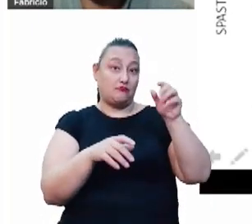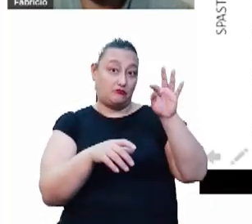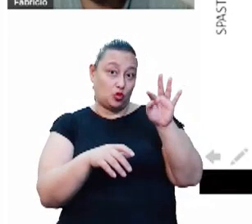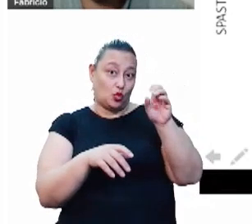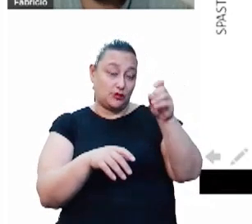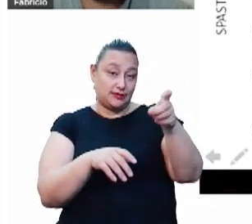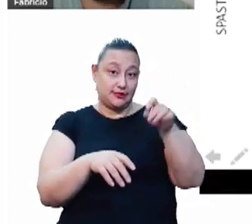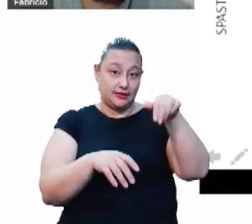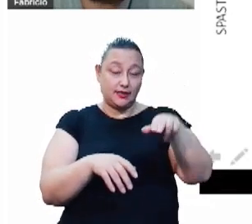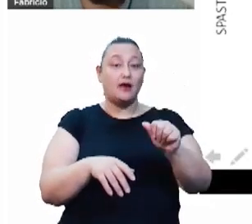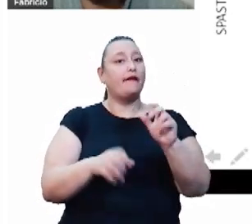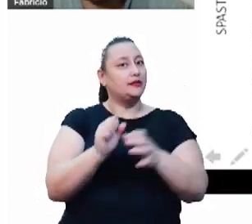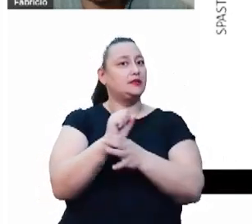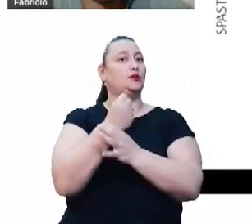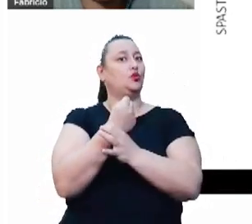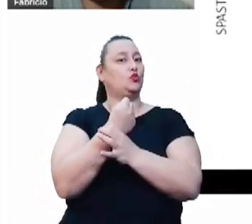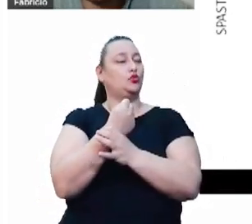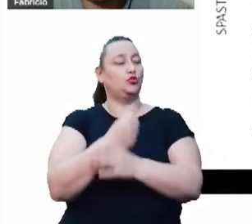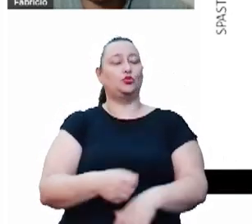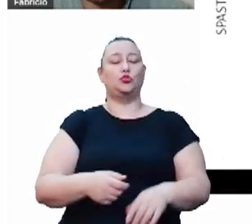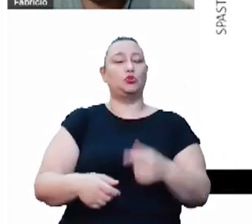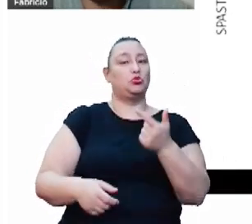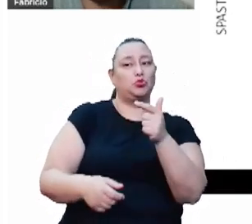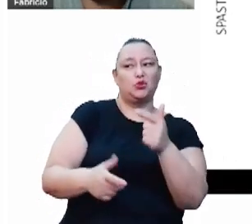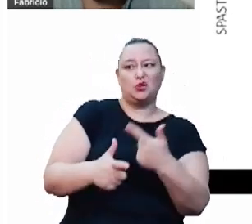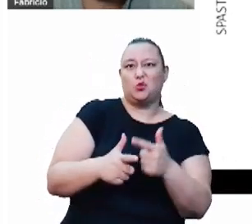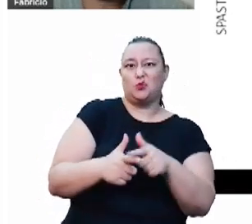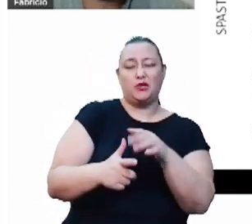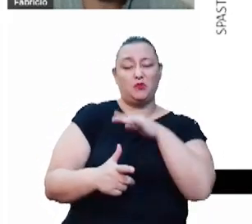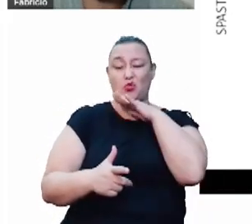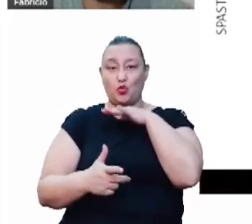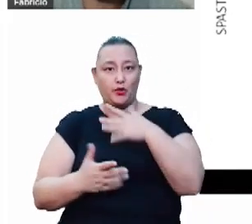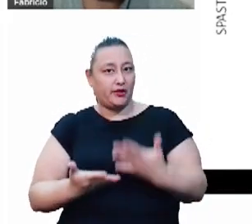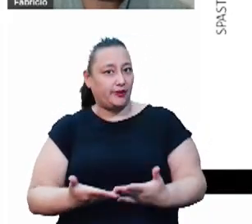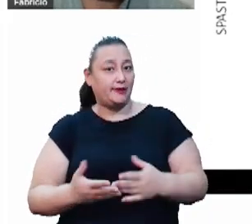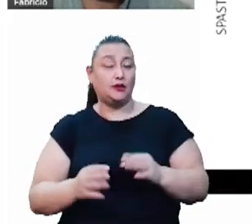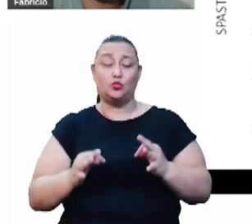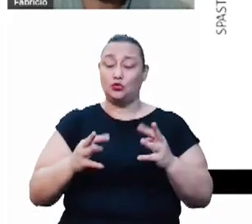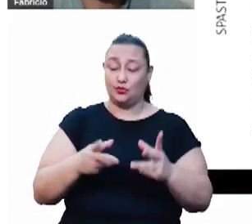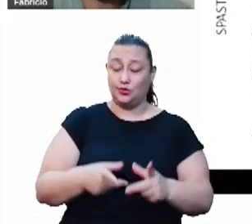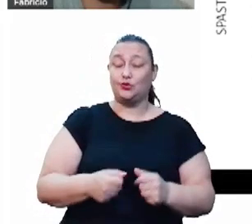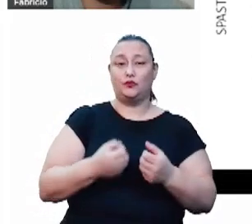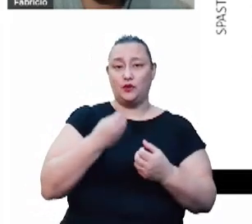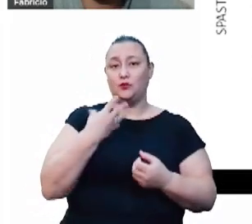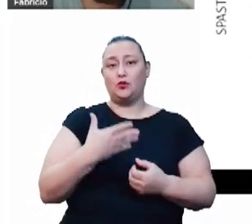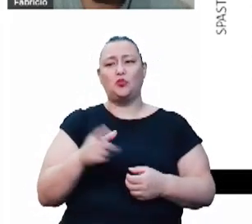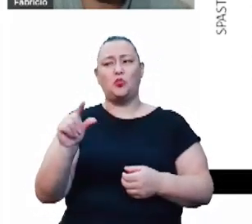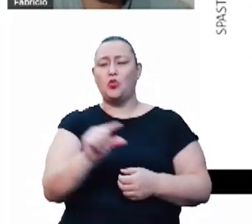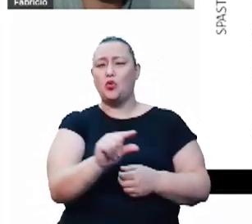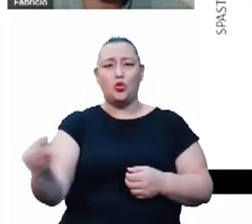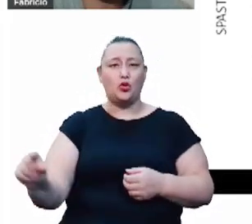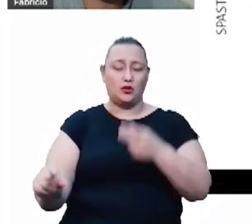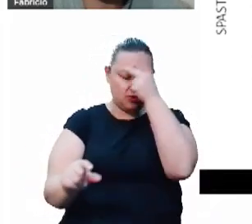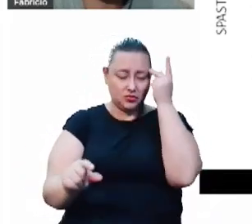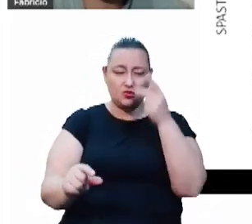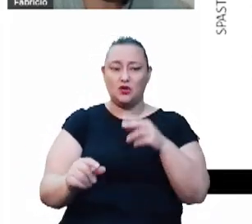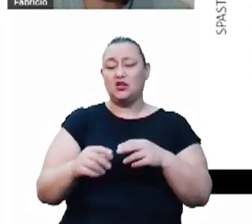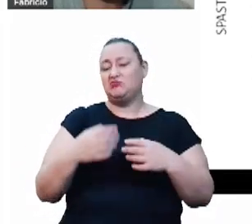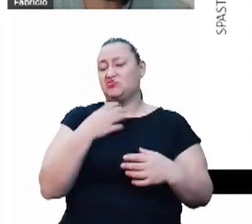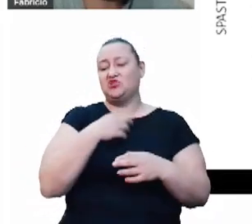medicamento seguro, então a gente não chegou a ver muito efeito adverso, o que teve foi tudo transitório, em pouquíssimos pacientes não deu